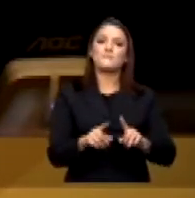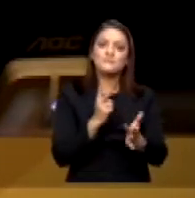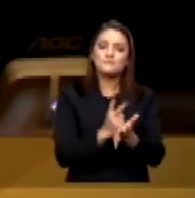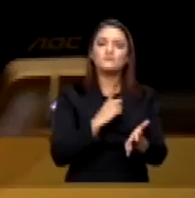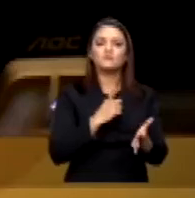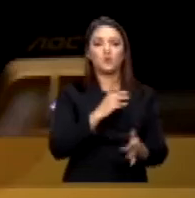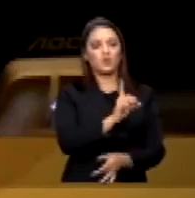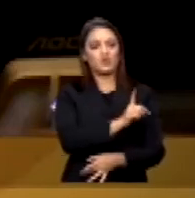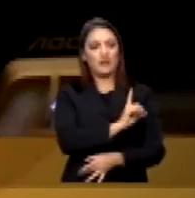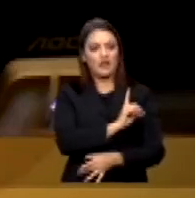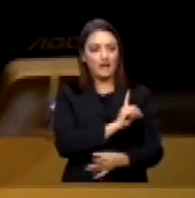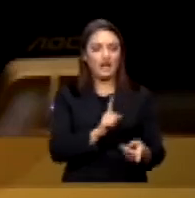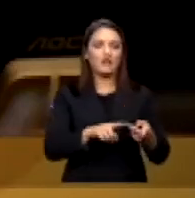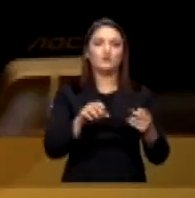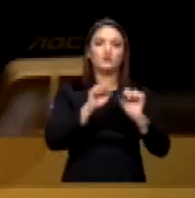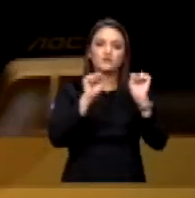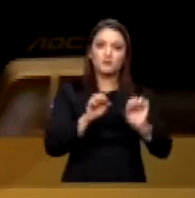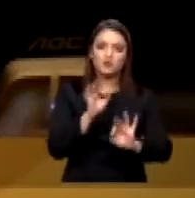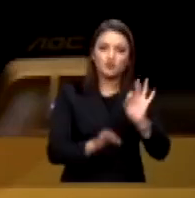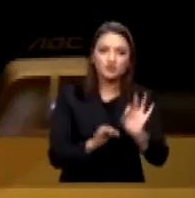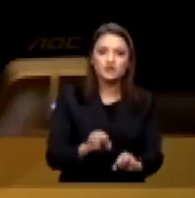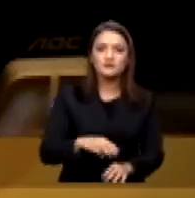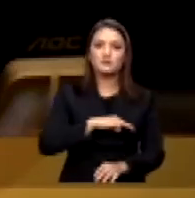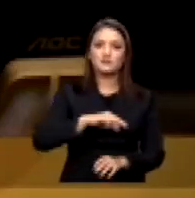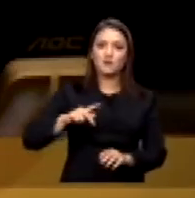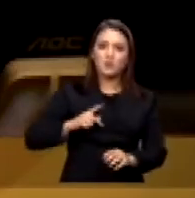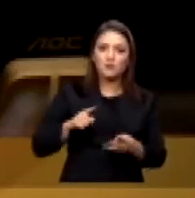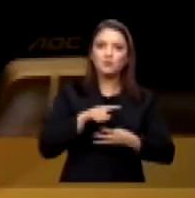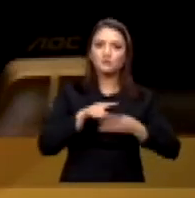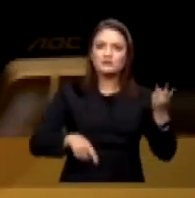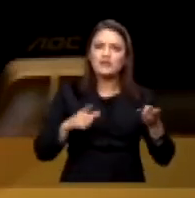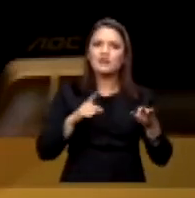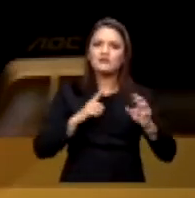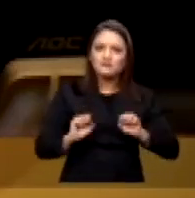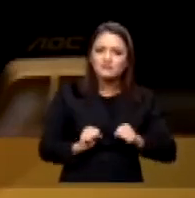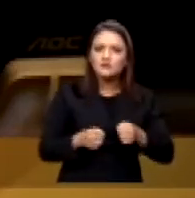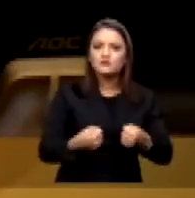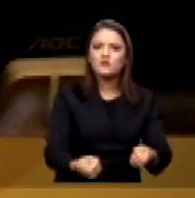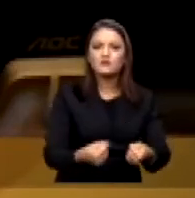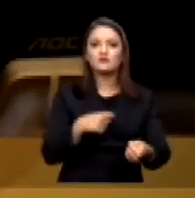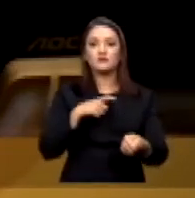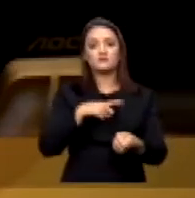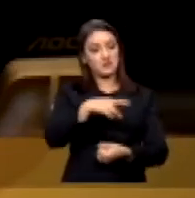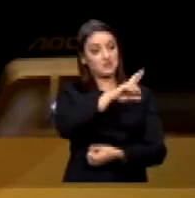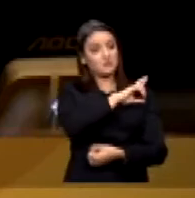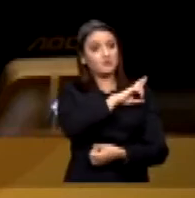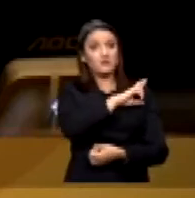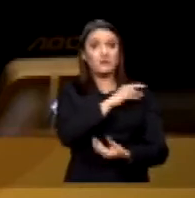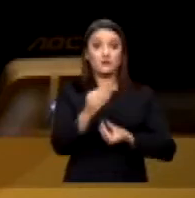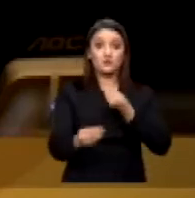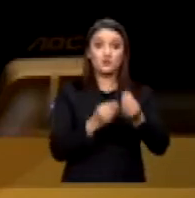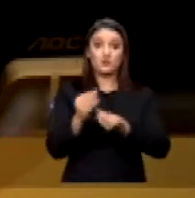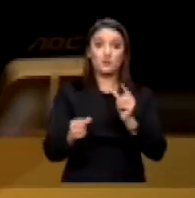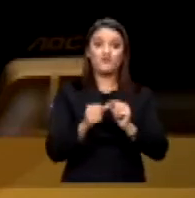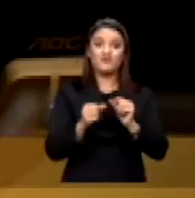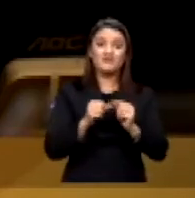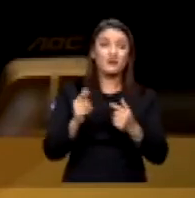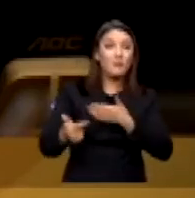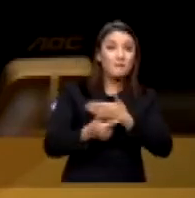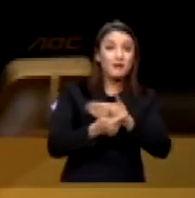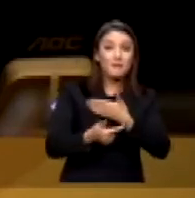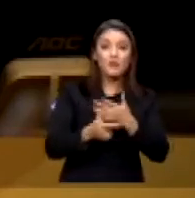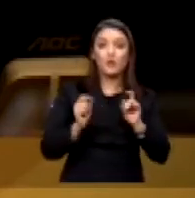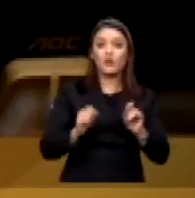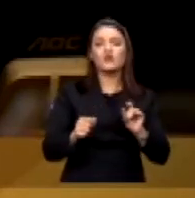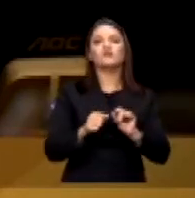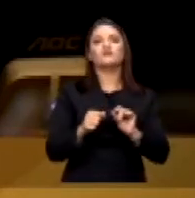justiça, um Ministério Público e um juiz, os 3, se debruçando responsavelmente sobre isso, com a tarefa